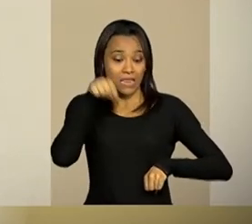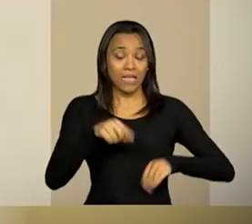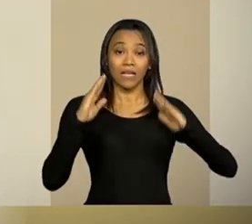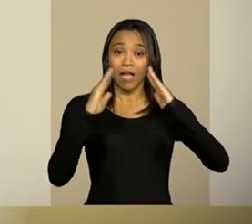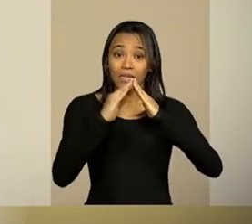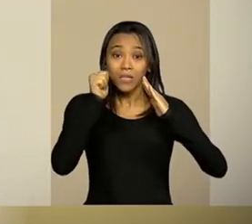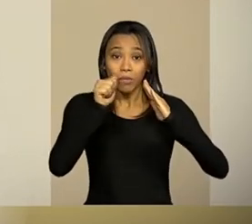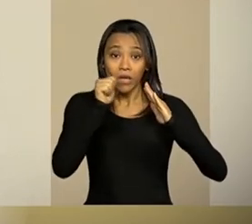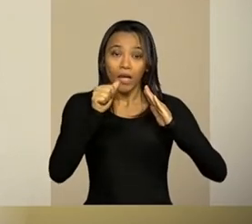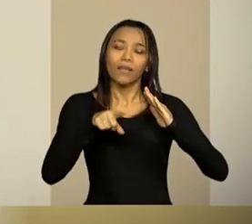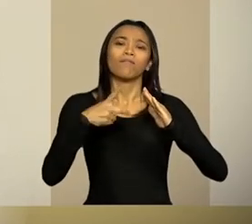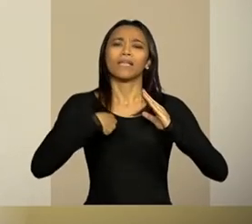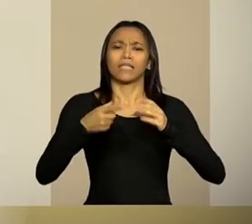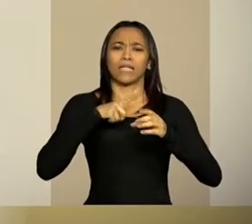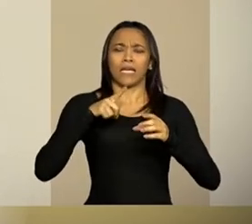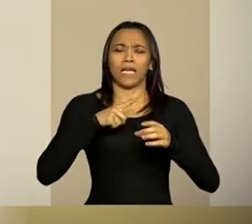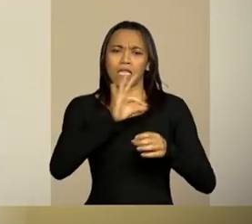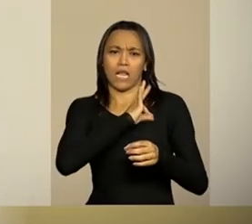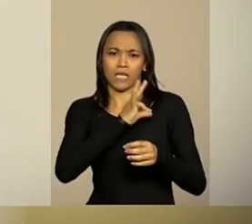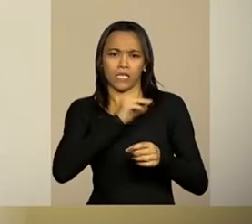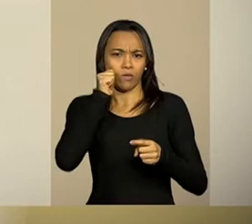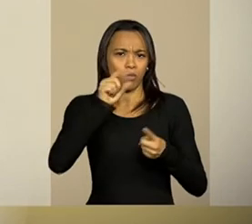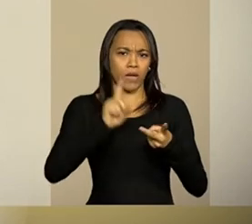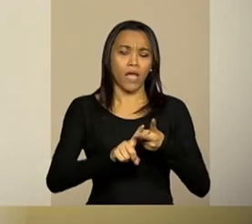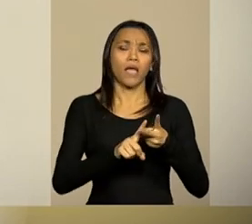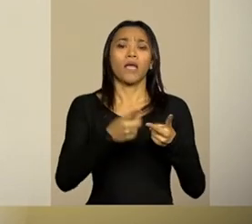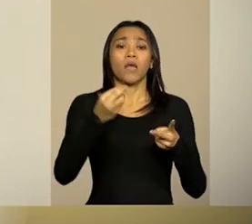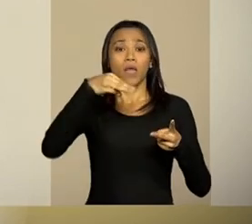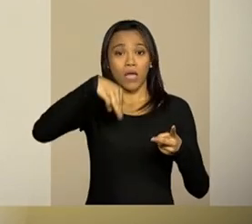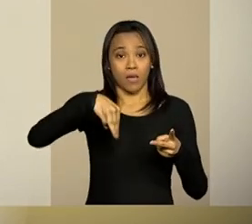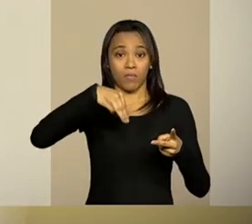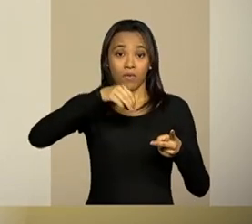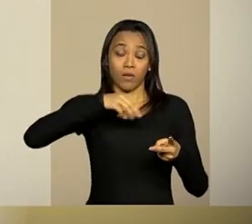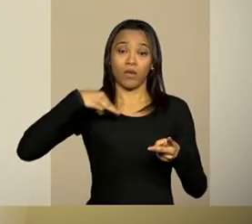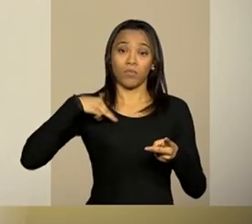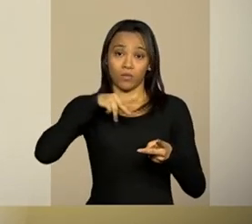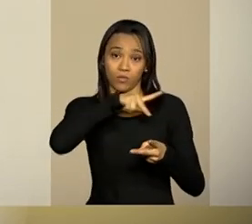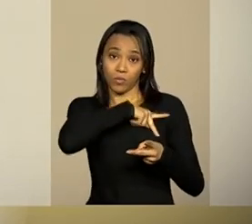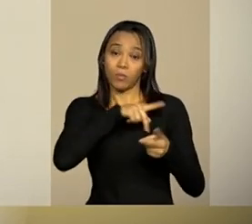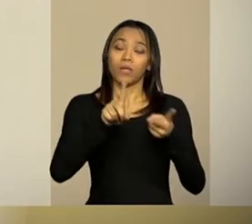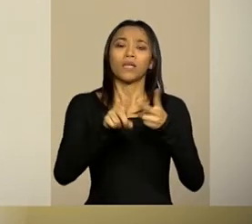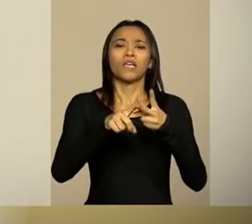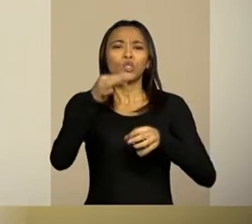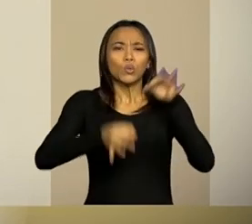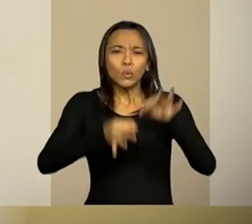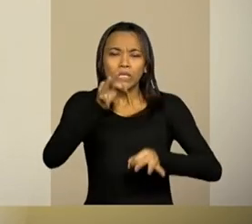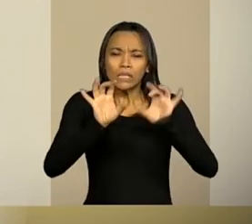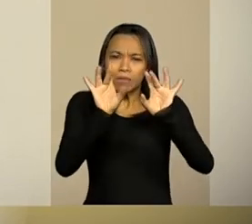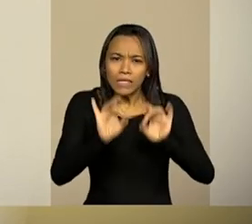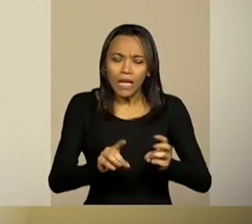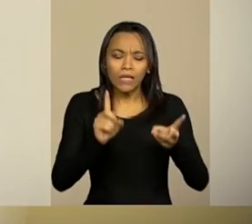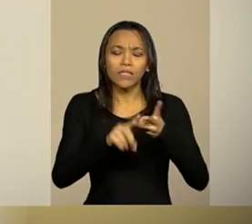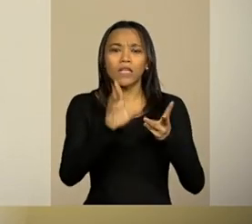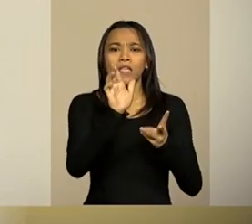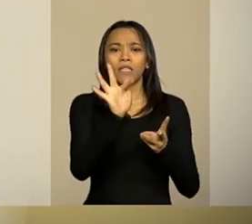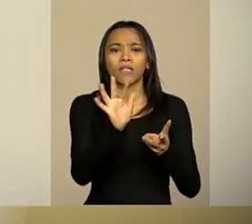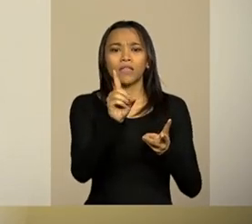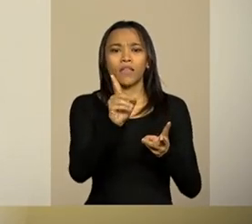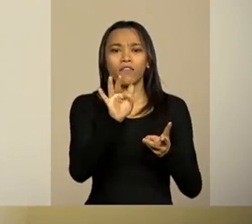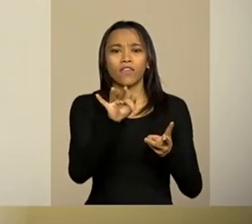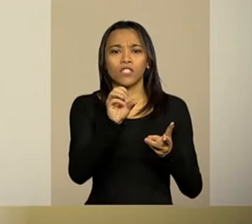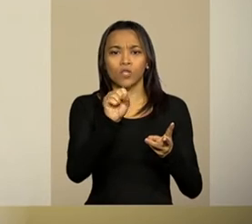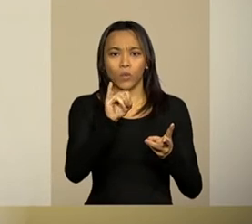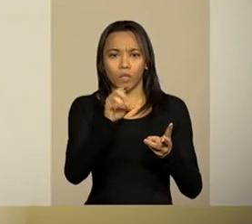casa estarão presentes as delegacias da mulher ao Ministério Público à justiça especializada a defensoria